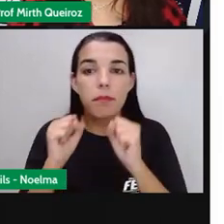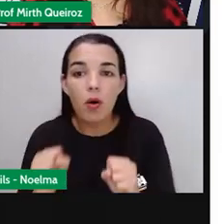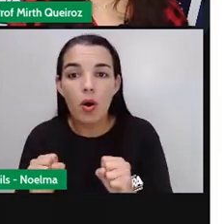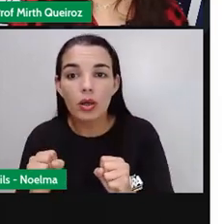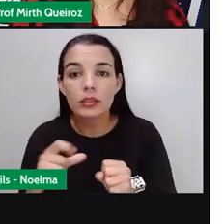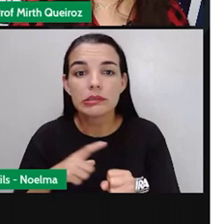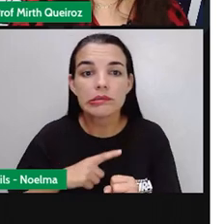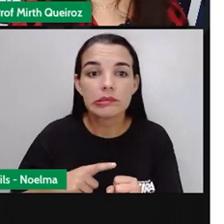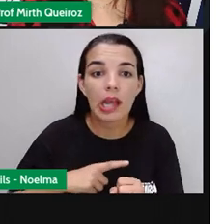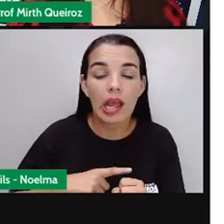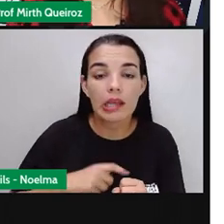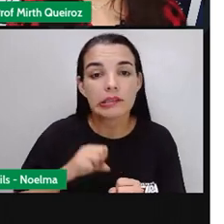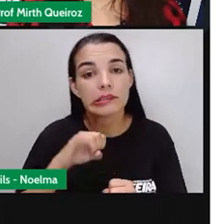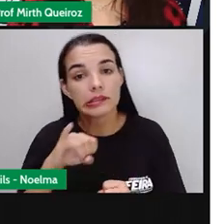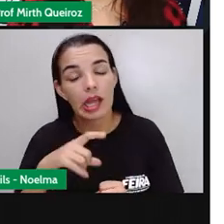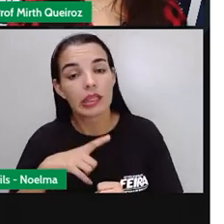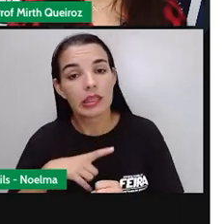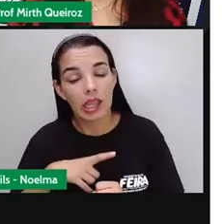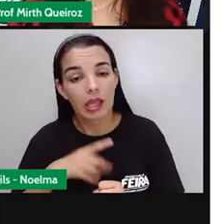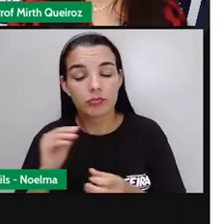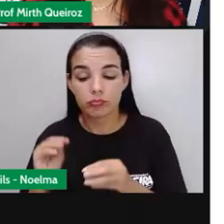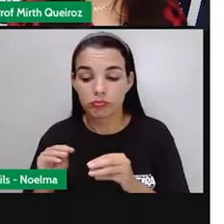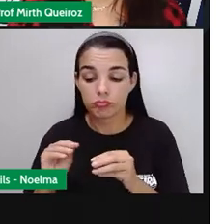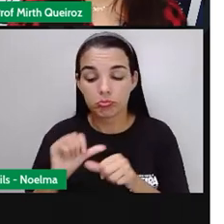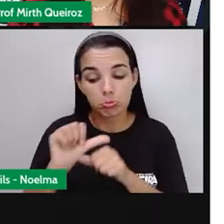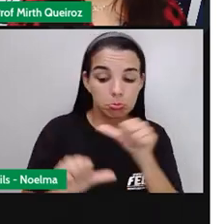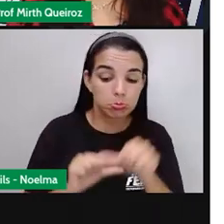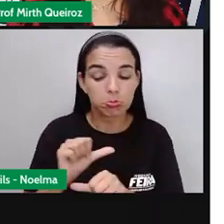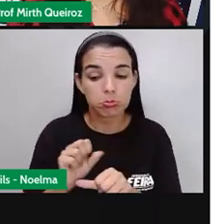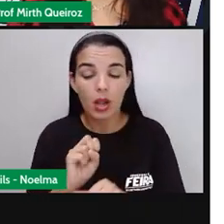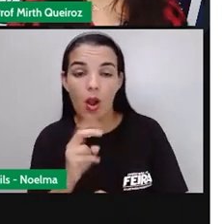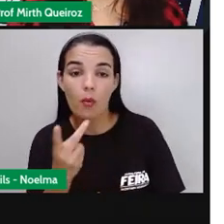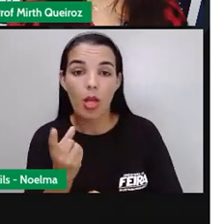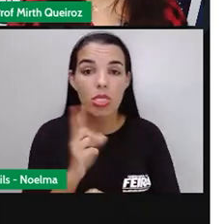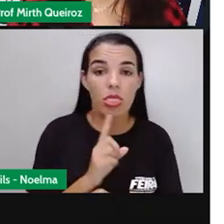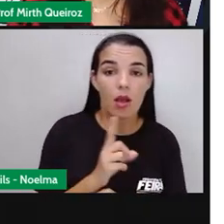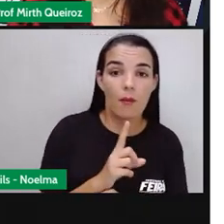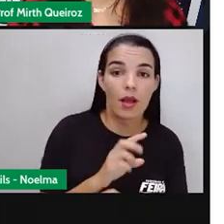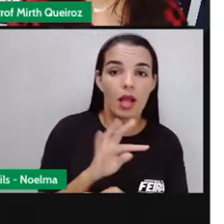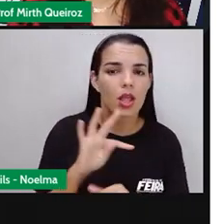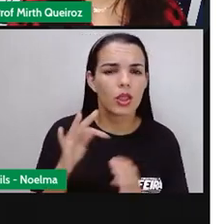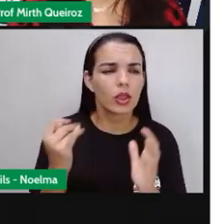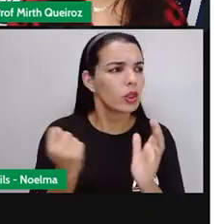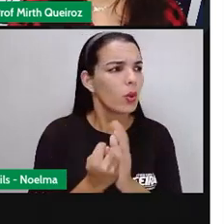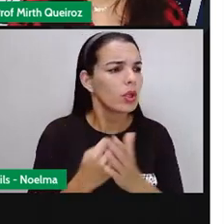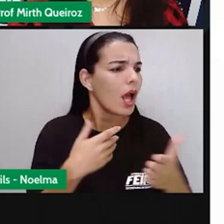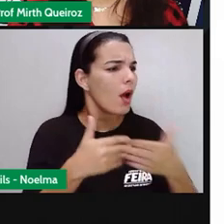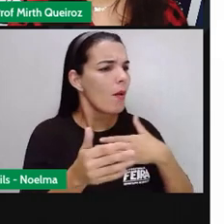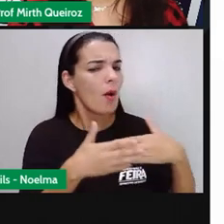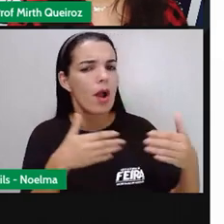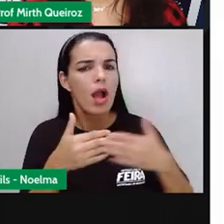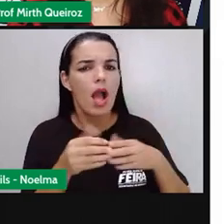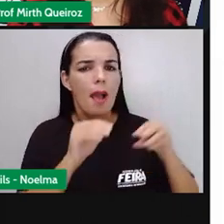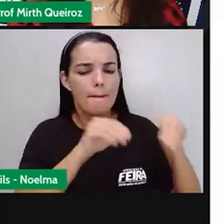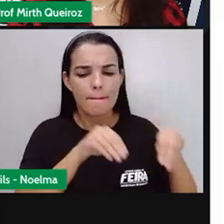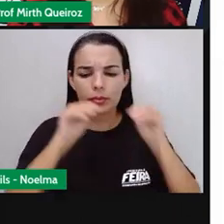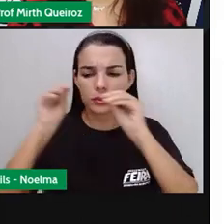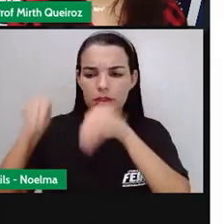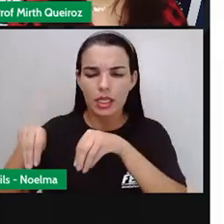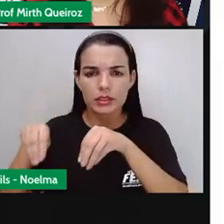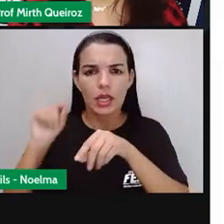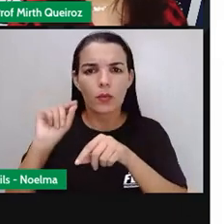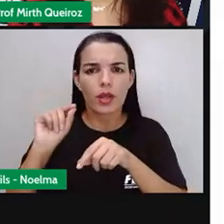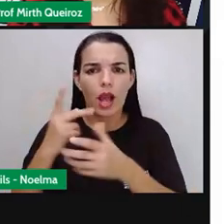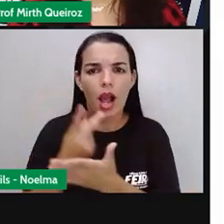sofrer com ou sem mudança em sua composição. Toda e qualquer modificação que ocorre com a matéria pode